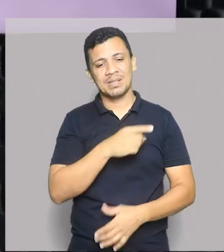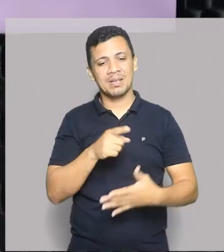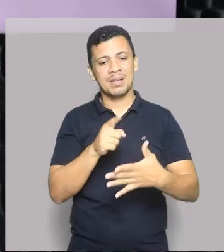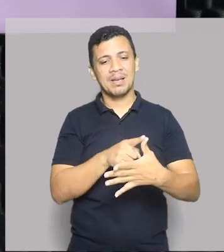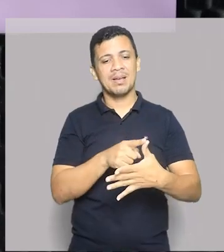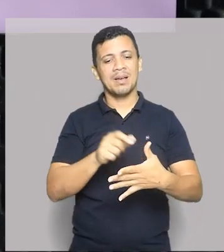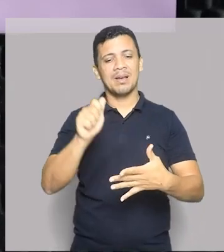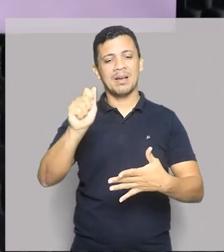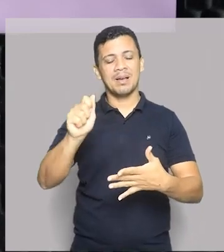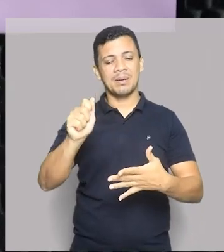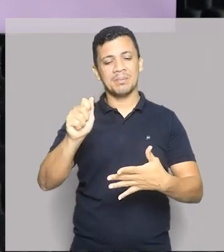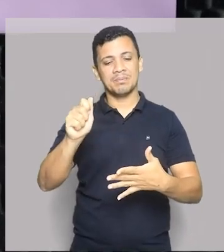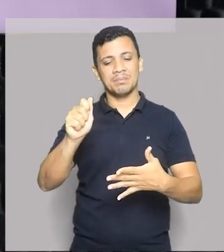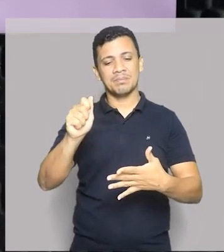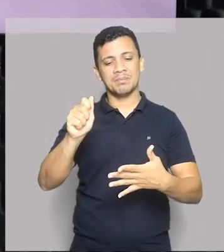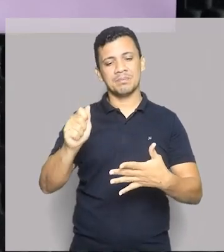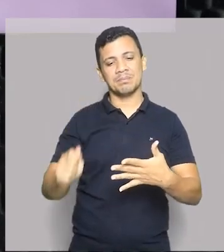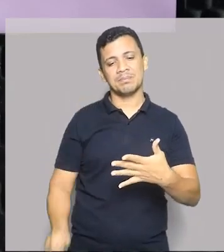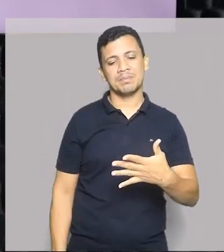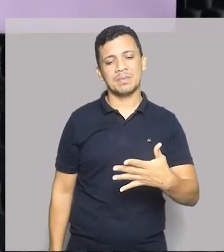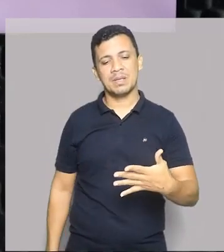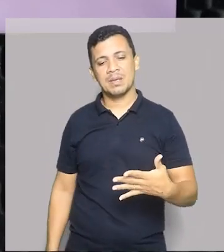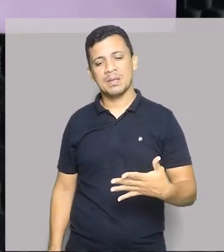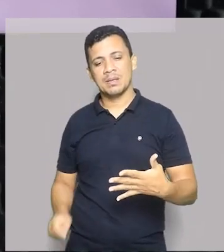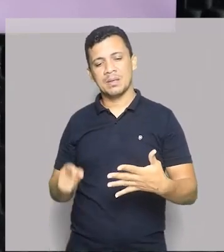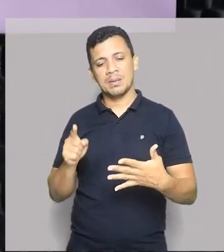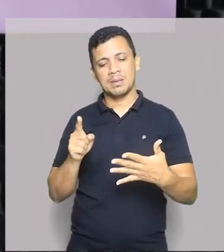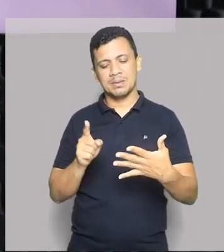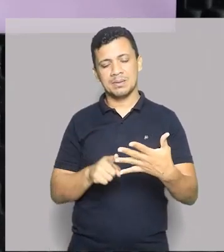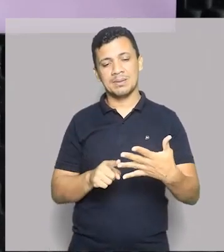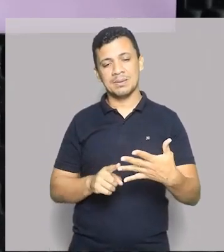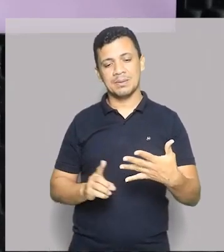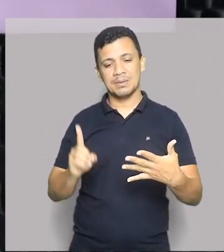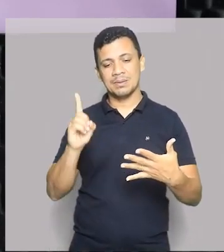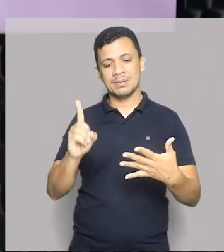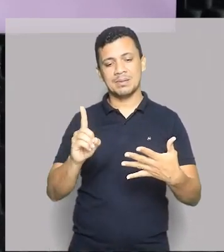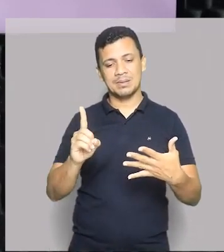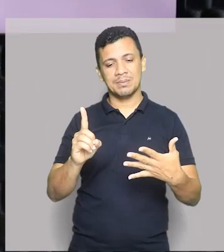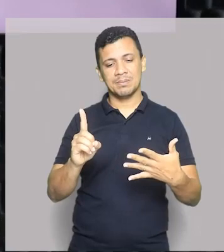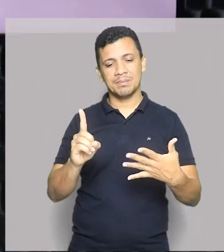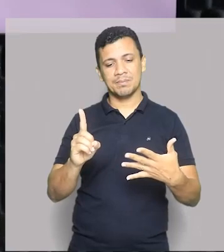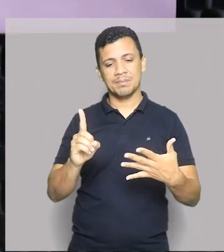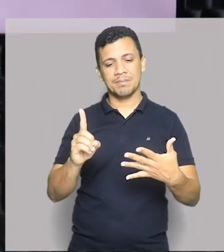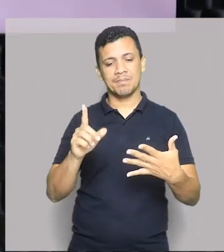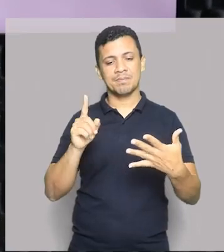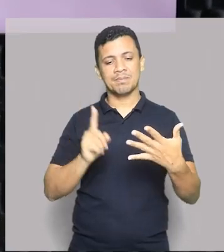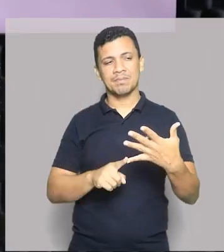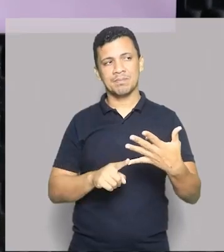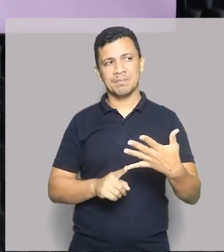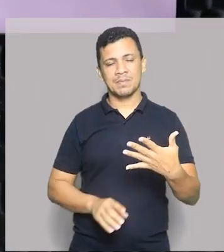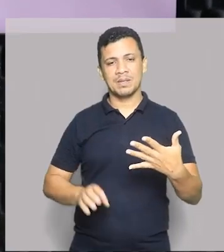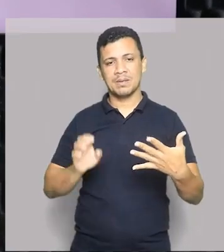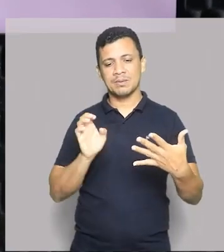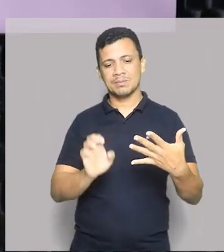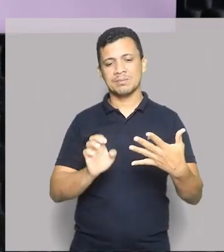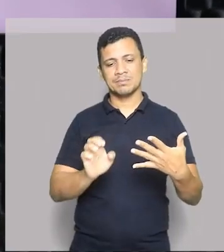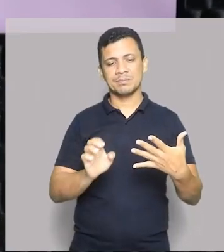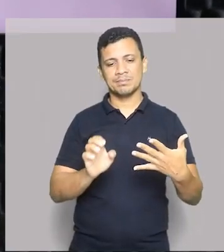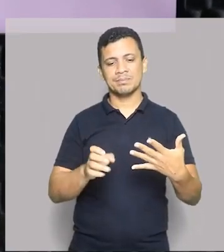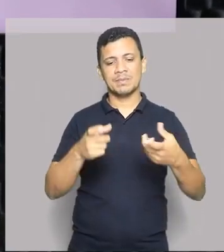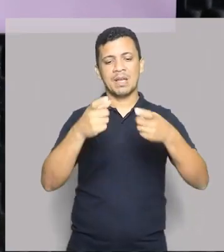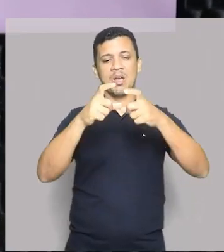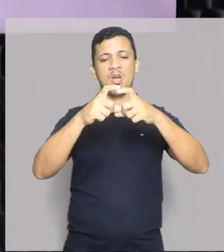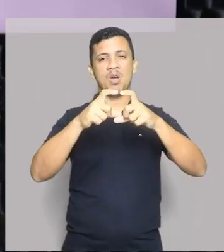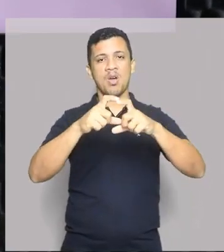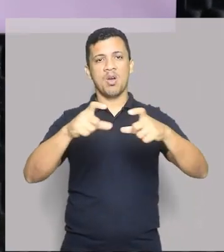a letra B, a letra D e a letra E são